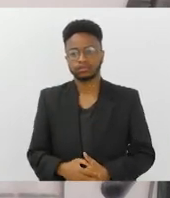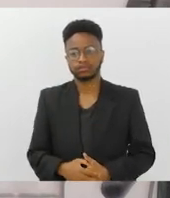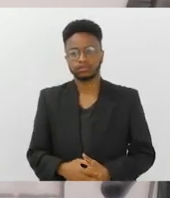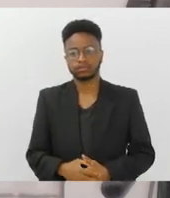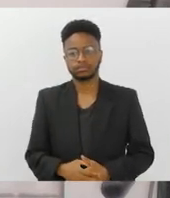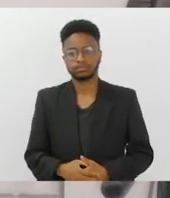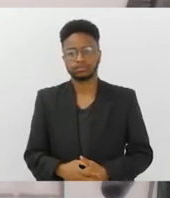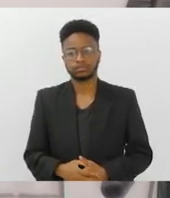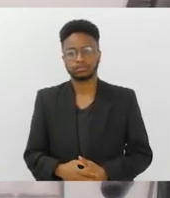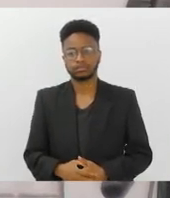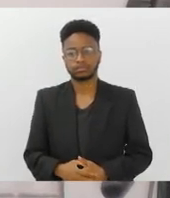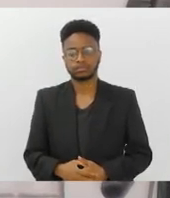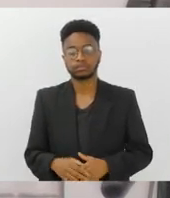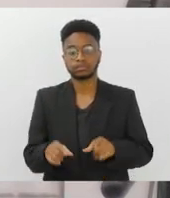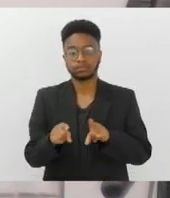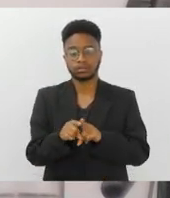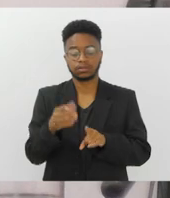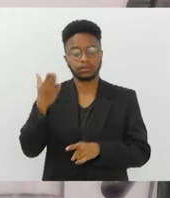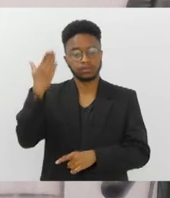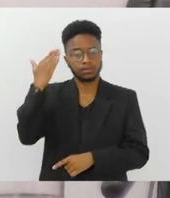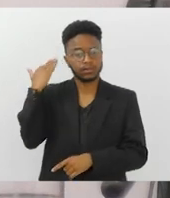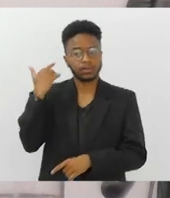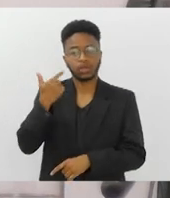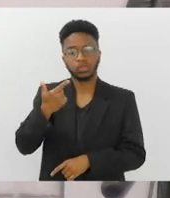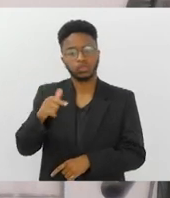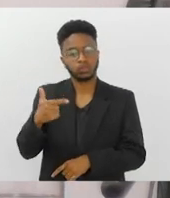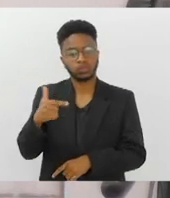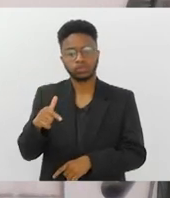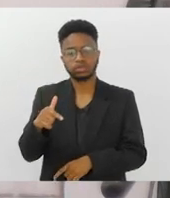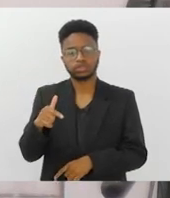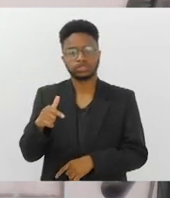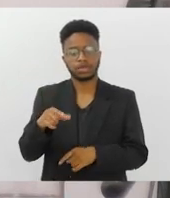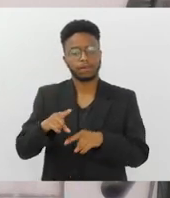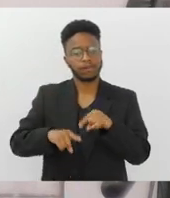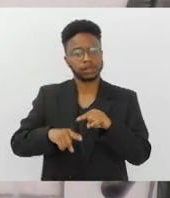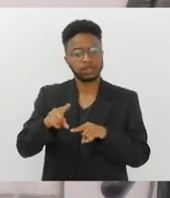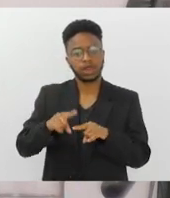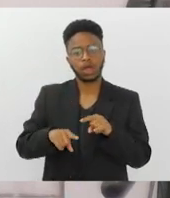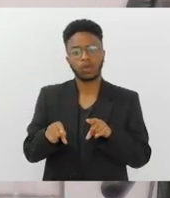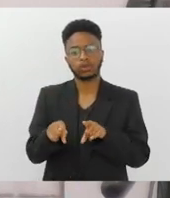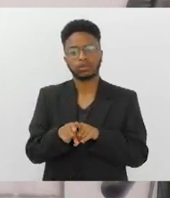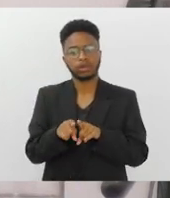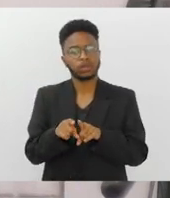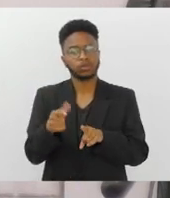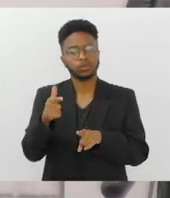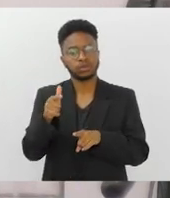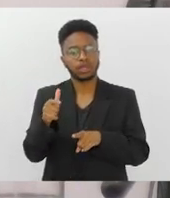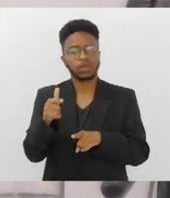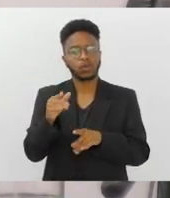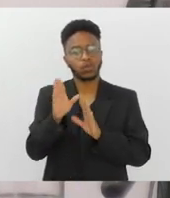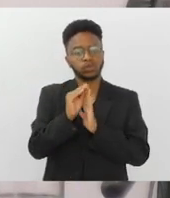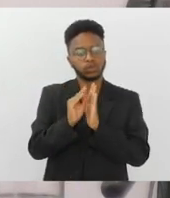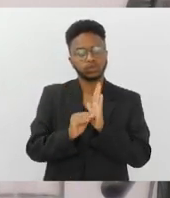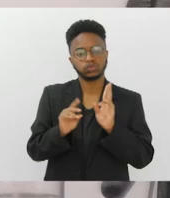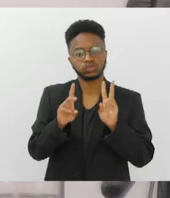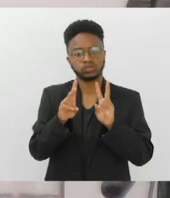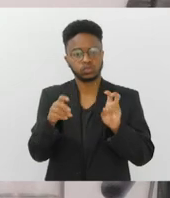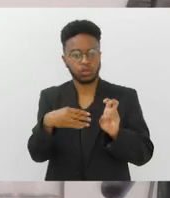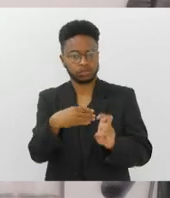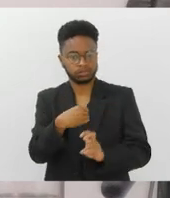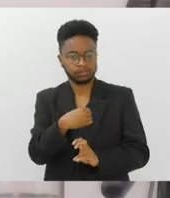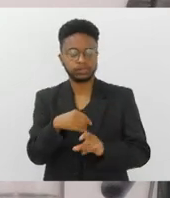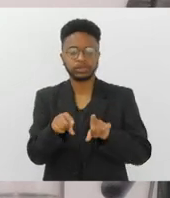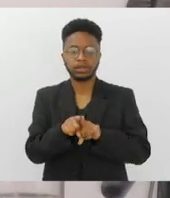bom, antigamente não sentia muitos recursos, né, acerca do aleitamento. Hoje em dia já temos